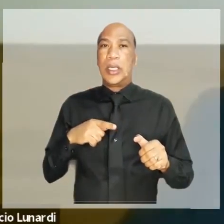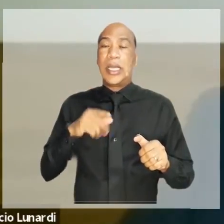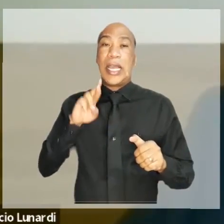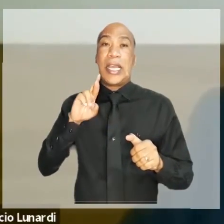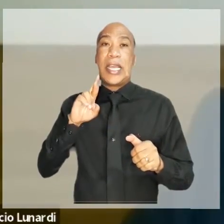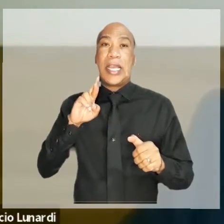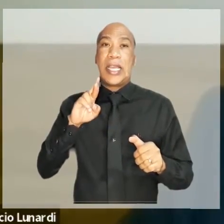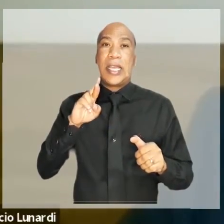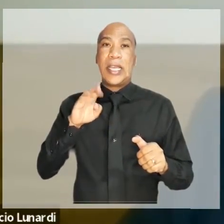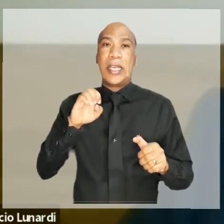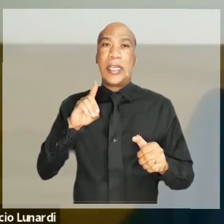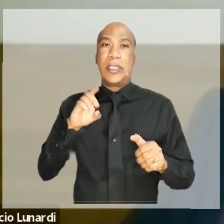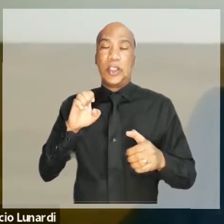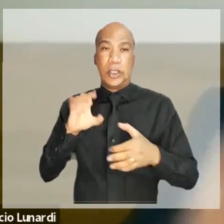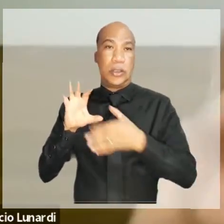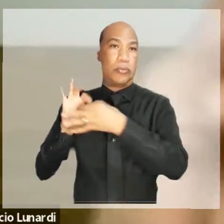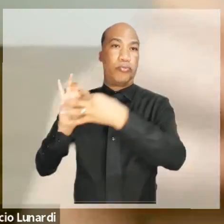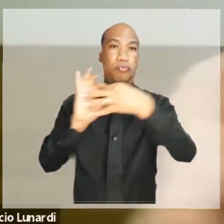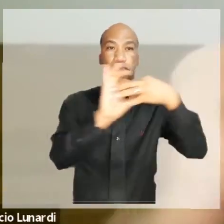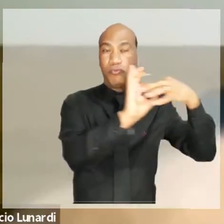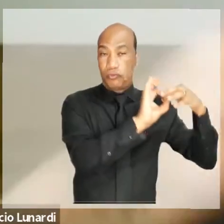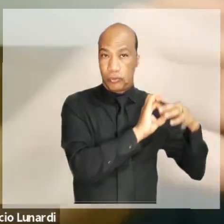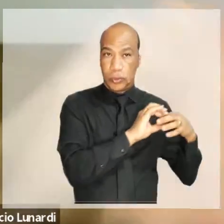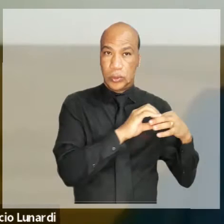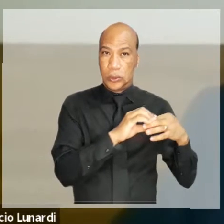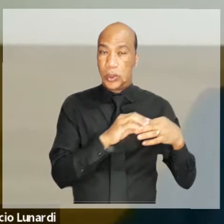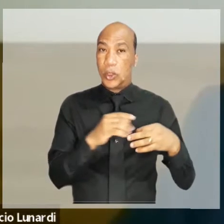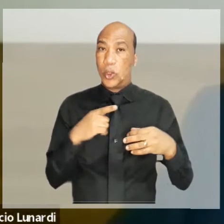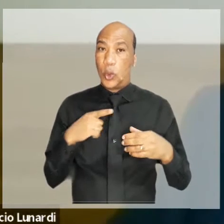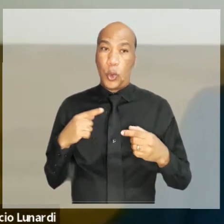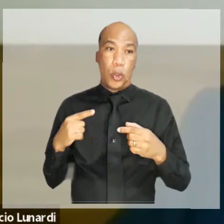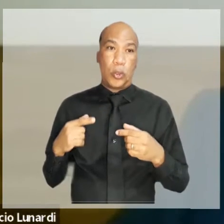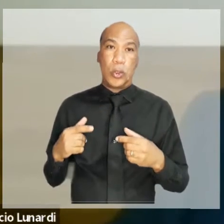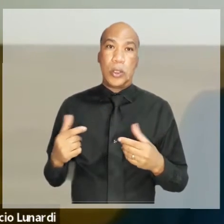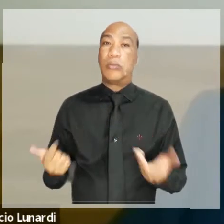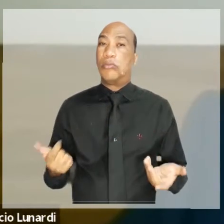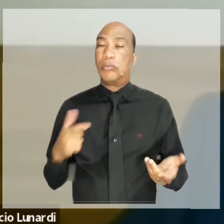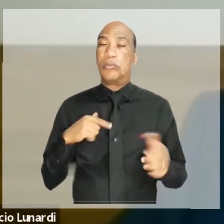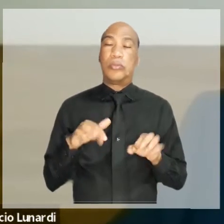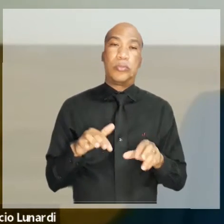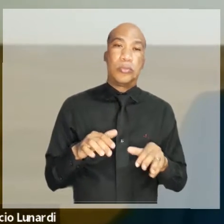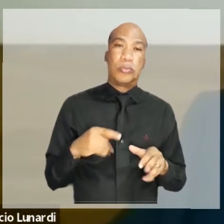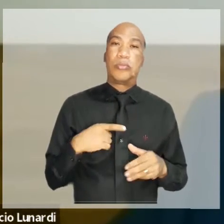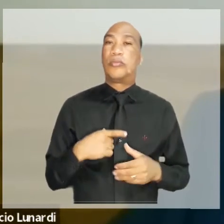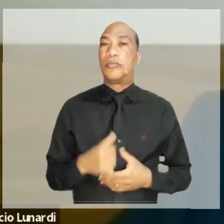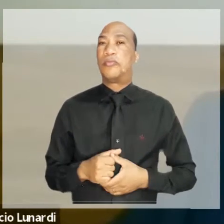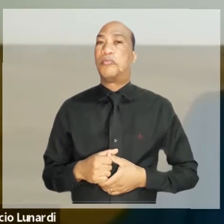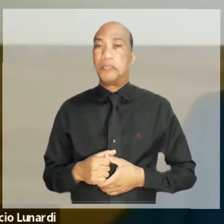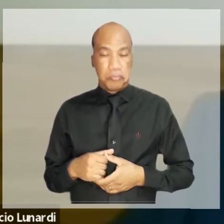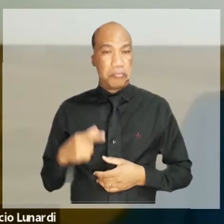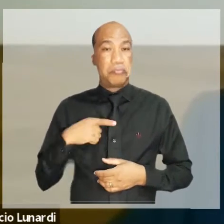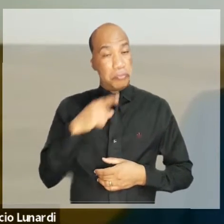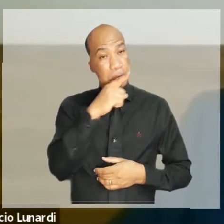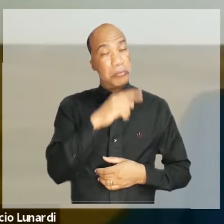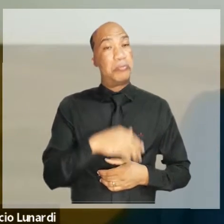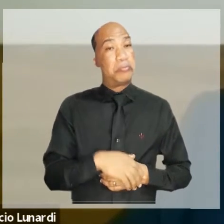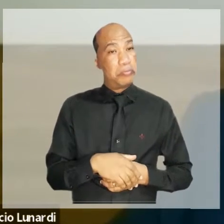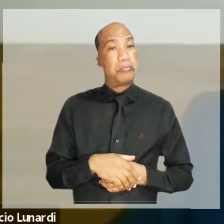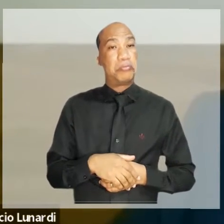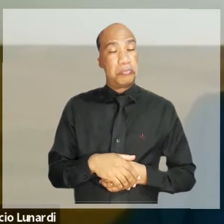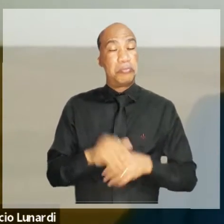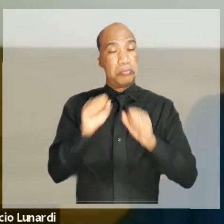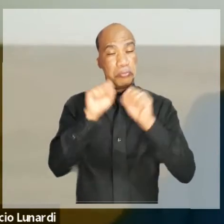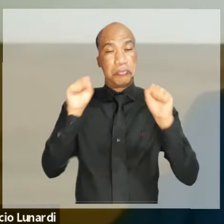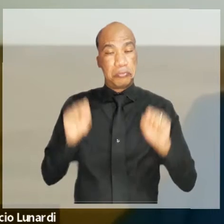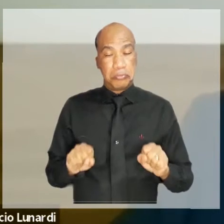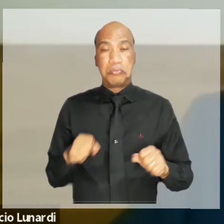TOT, inclusive, vai para essa plataforma, né, porque ainda falta desenvolver, avançar um pouquinho mais, no nosso sistema também vai para essa plataforma, né, daqui a